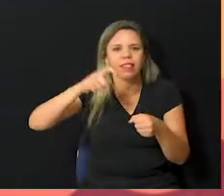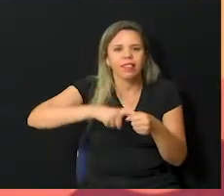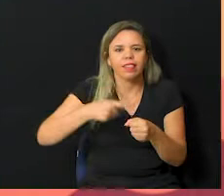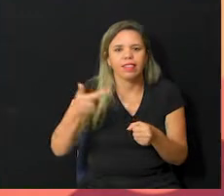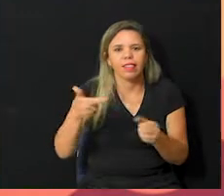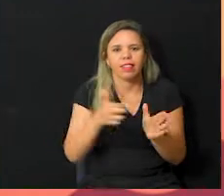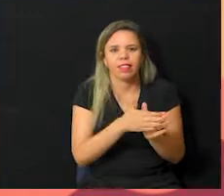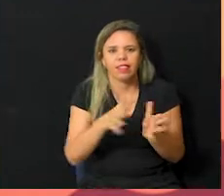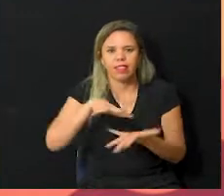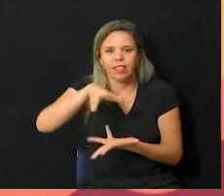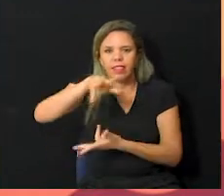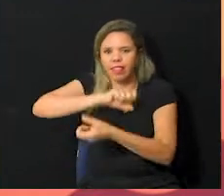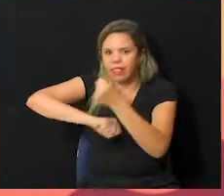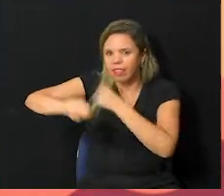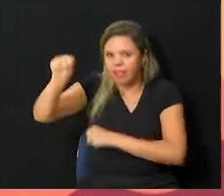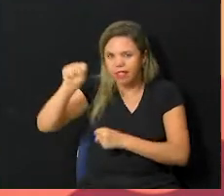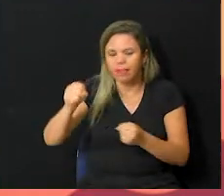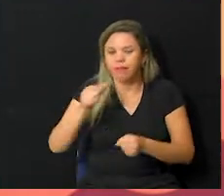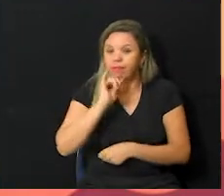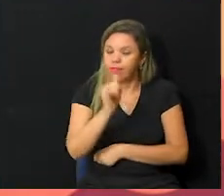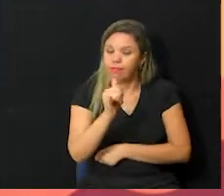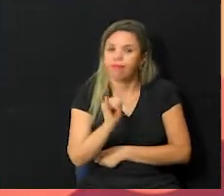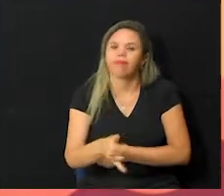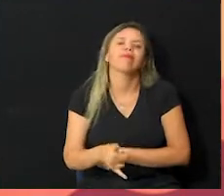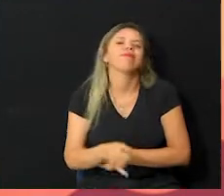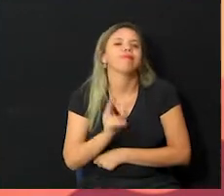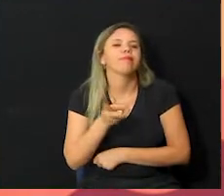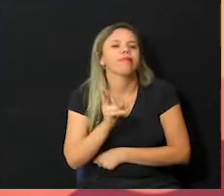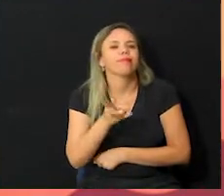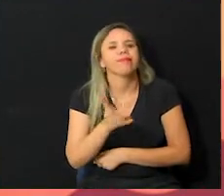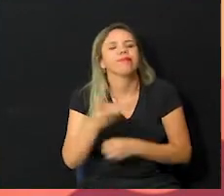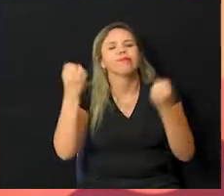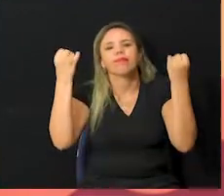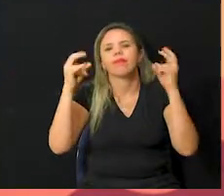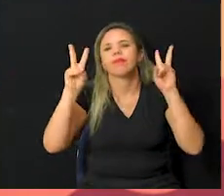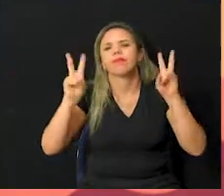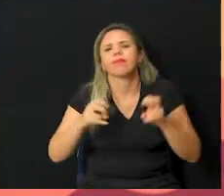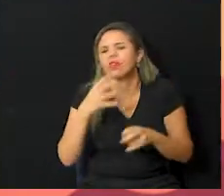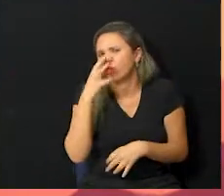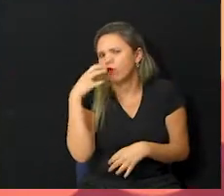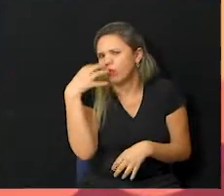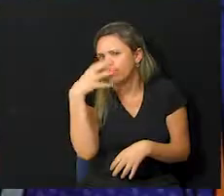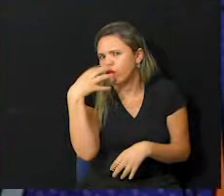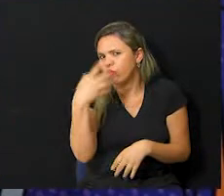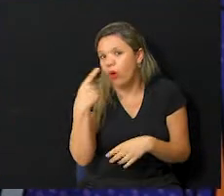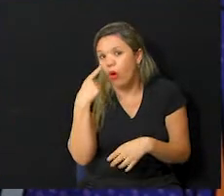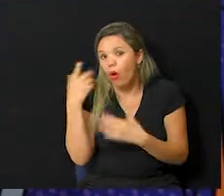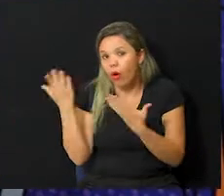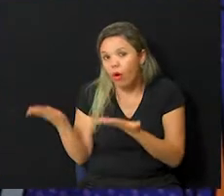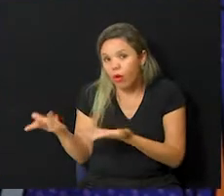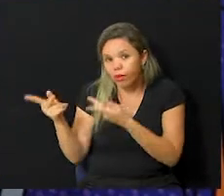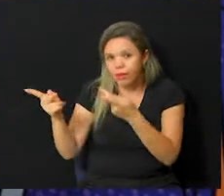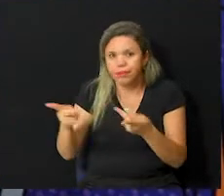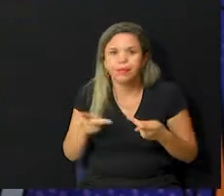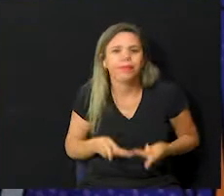Estamos de volta, segundo bloco do Universo Épico, e eu avisei, a gente segue aqui falando sobre romance.